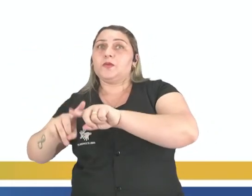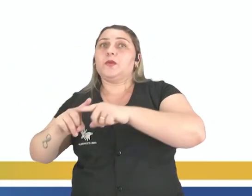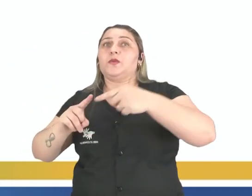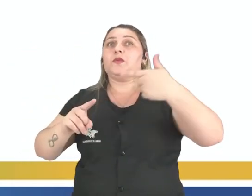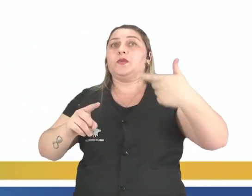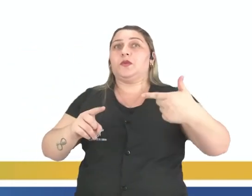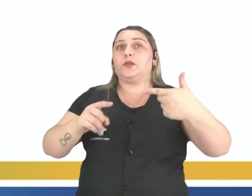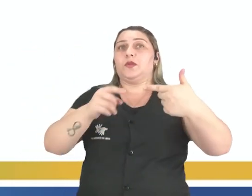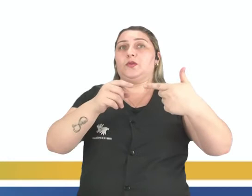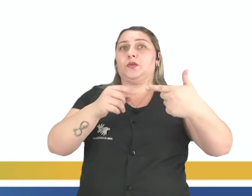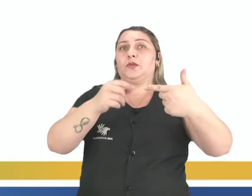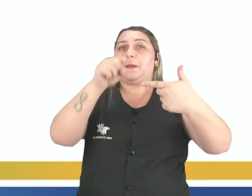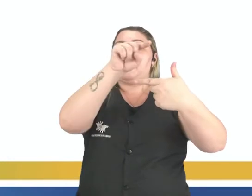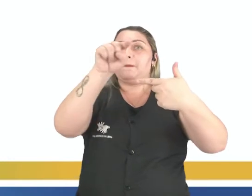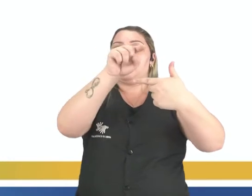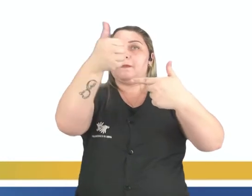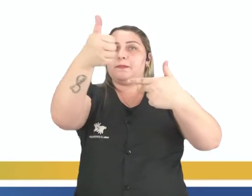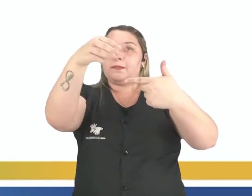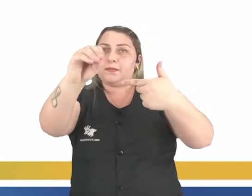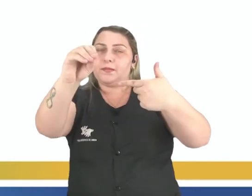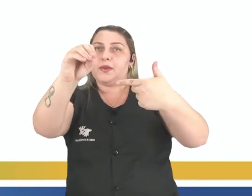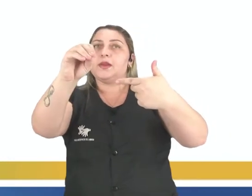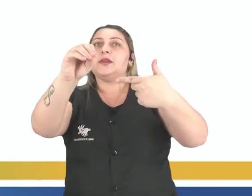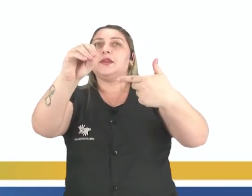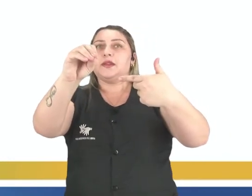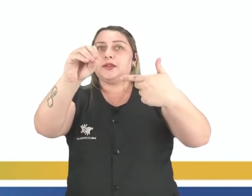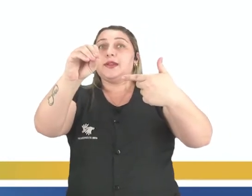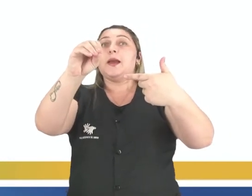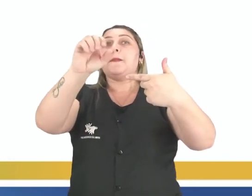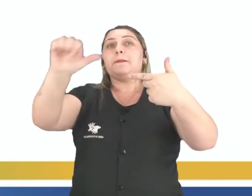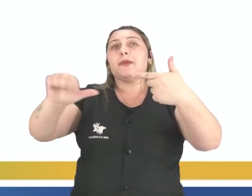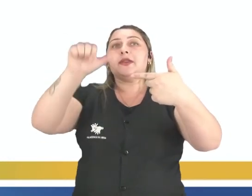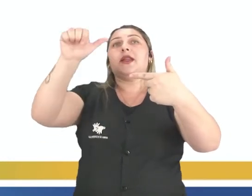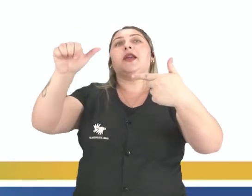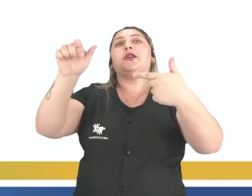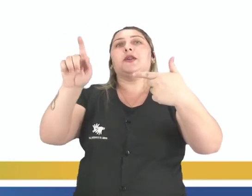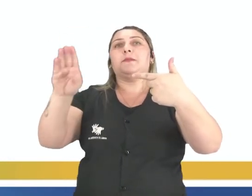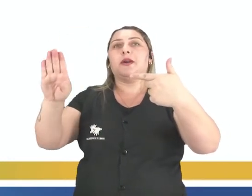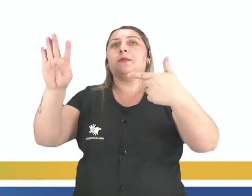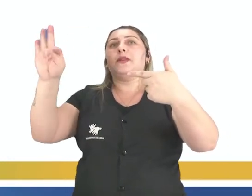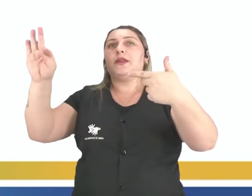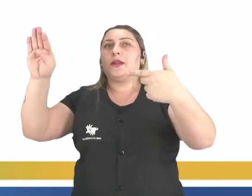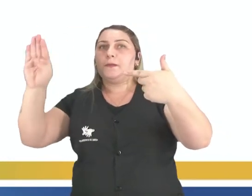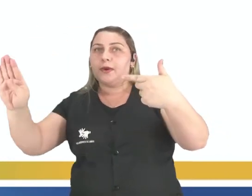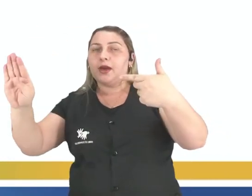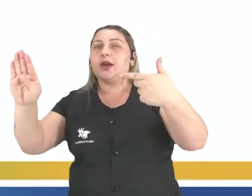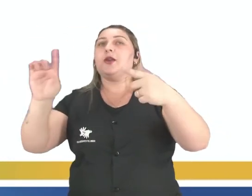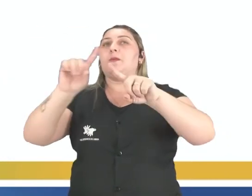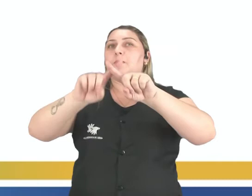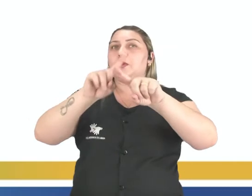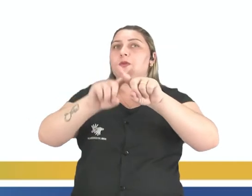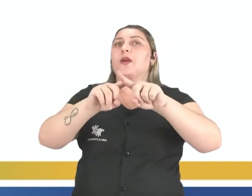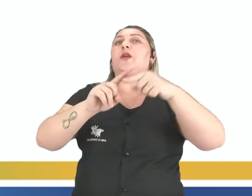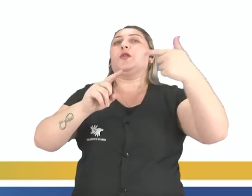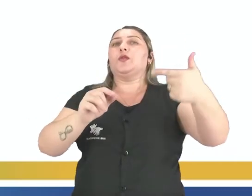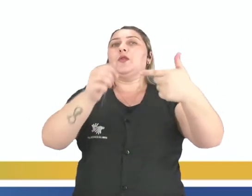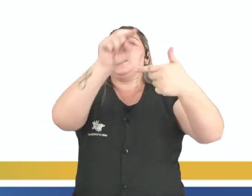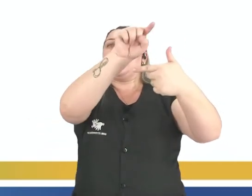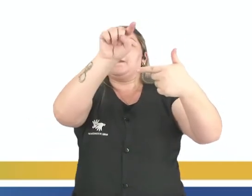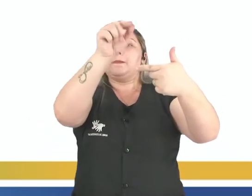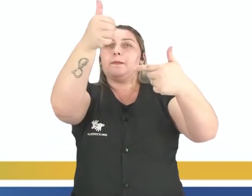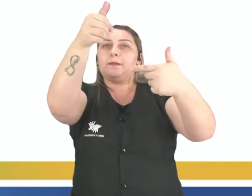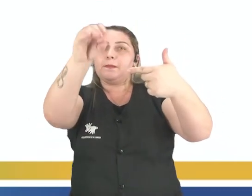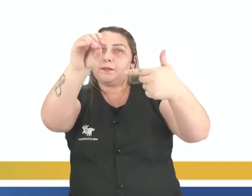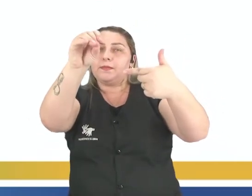megabyte por 2 elevado a menos 10. Para converter de gigabyte para terabyte, eu multiplico o valor por 2 elevado a